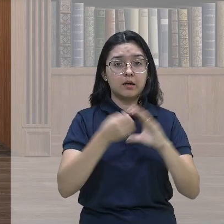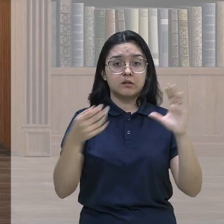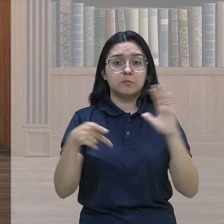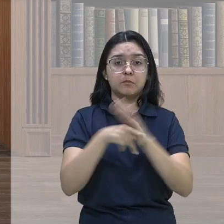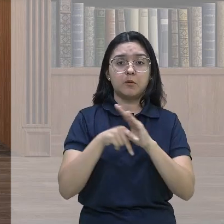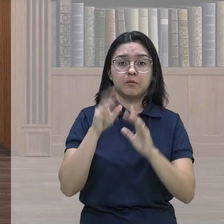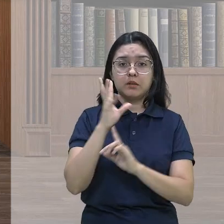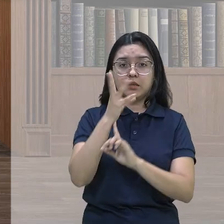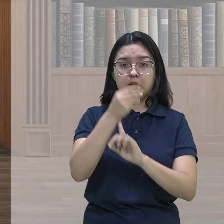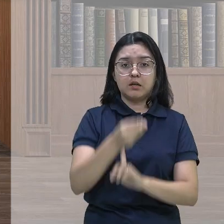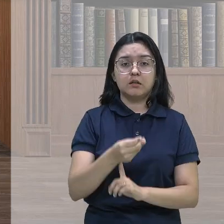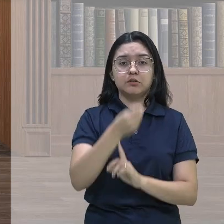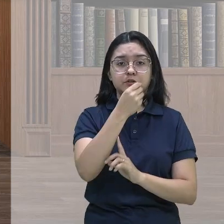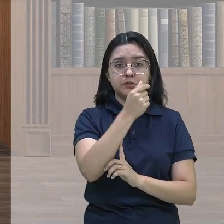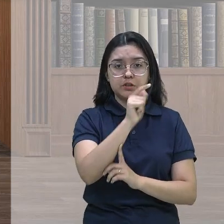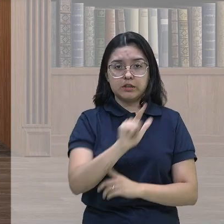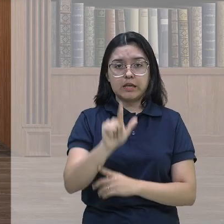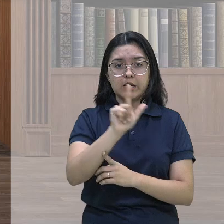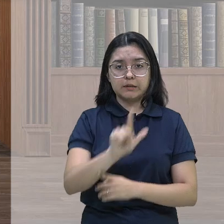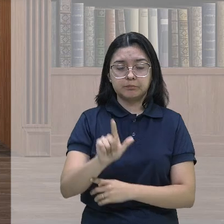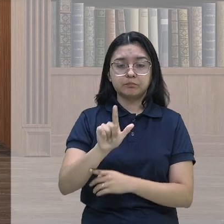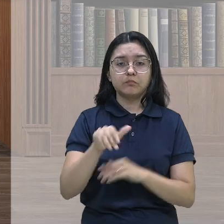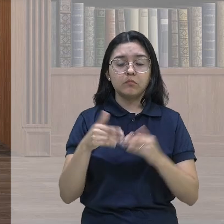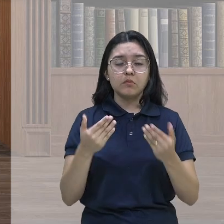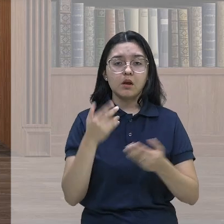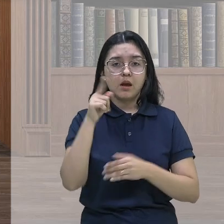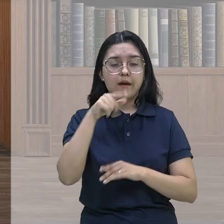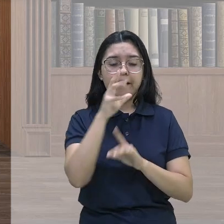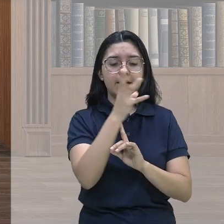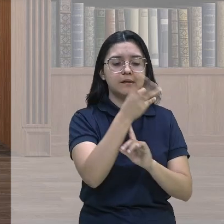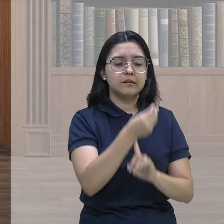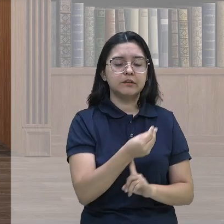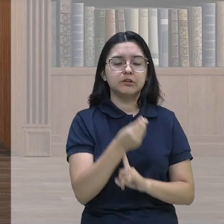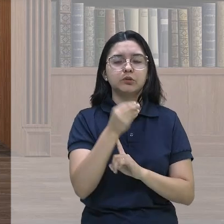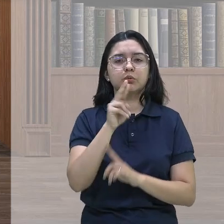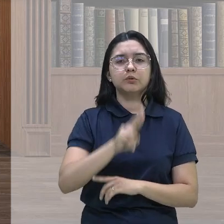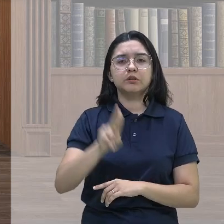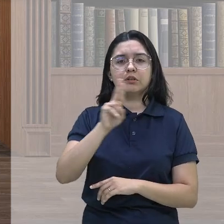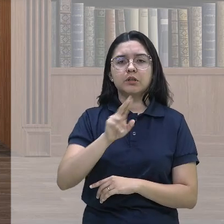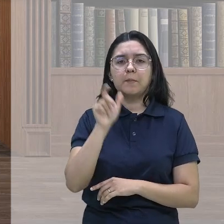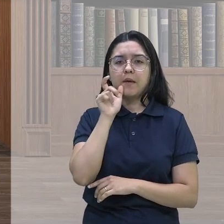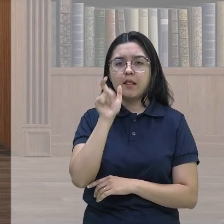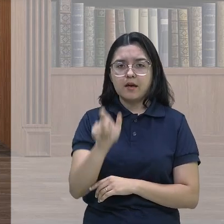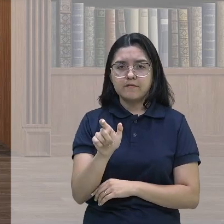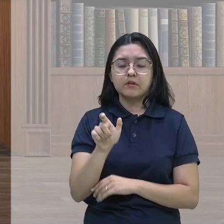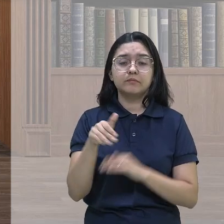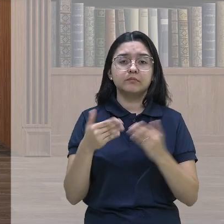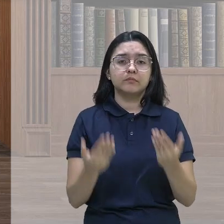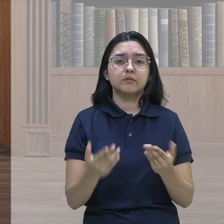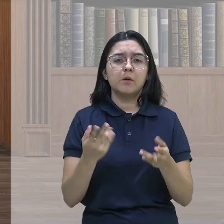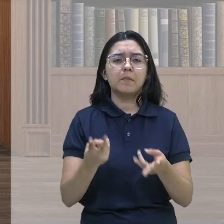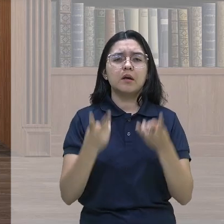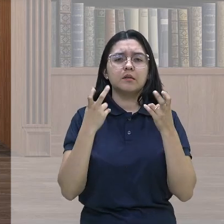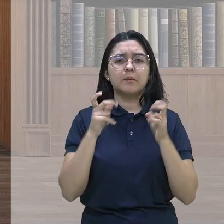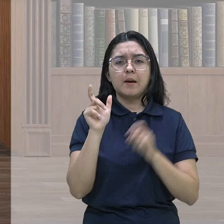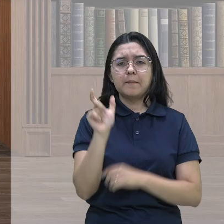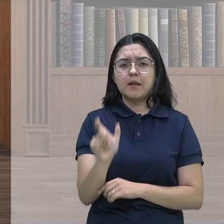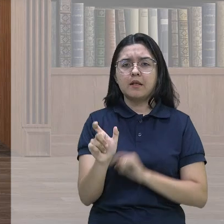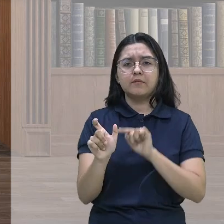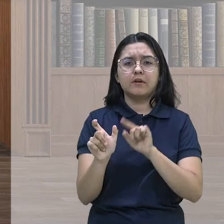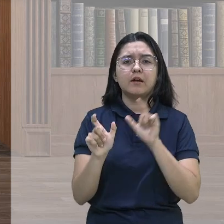da arte literária, é trazer a arte com palavras. A gente viu que a palavra é